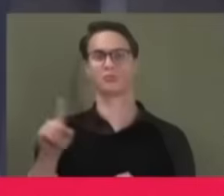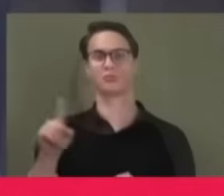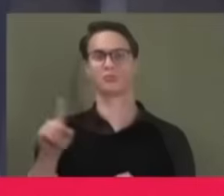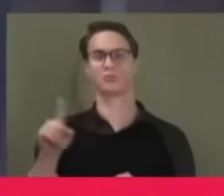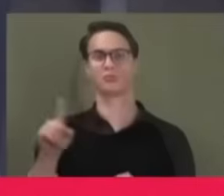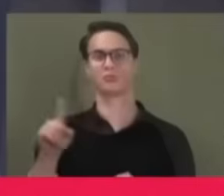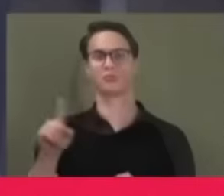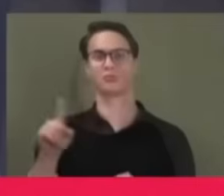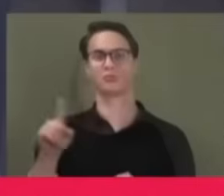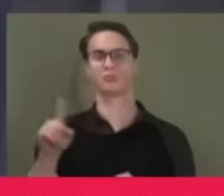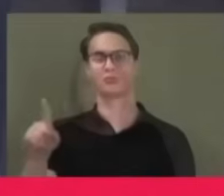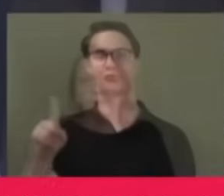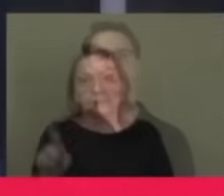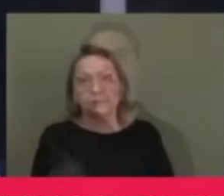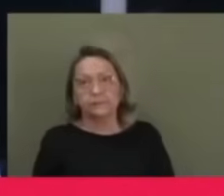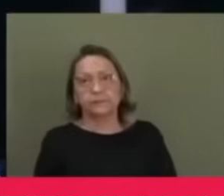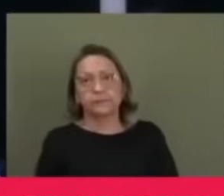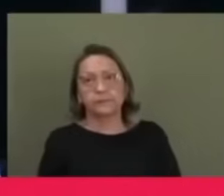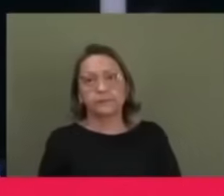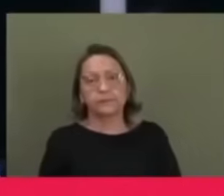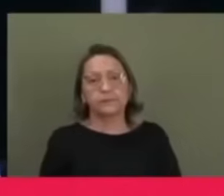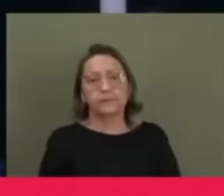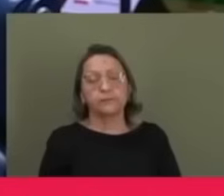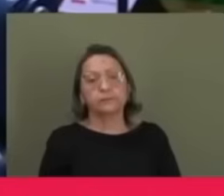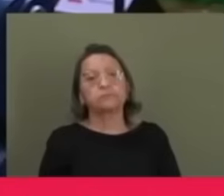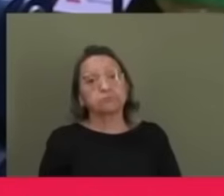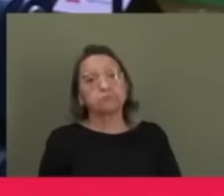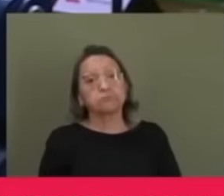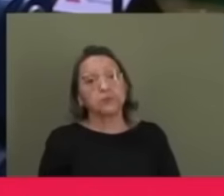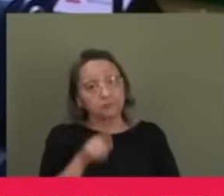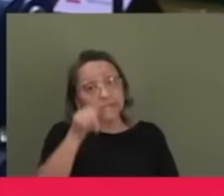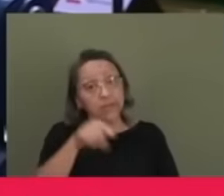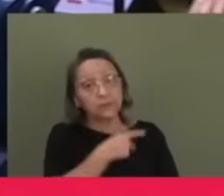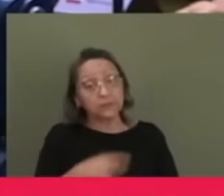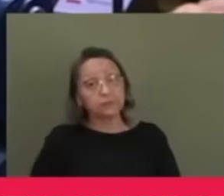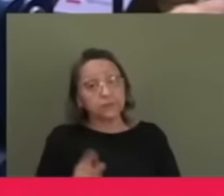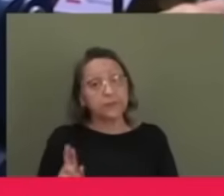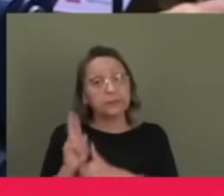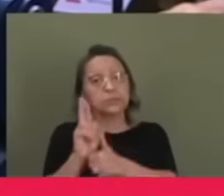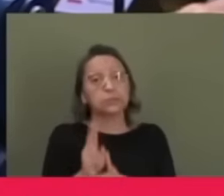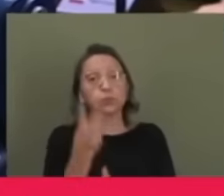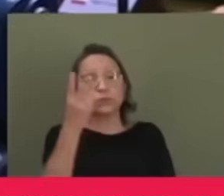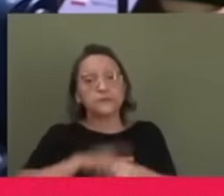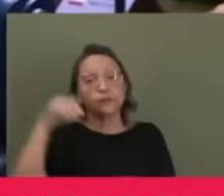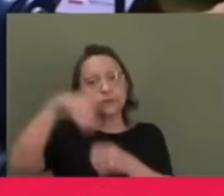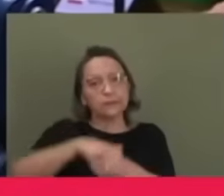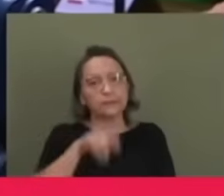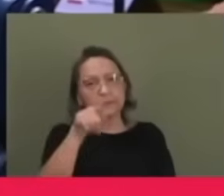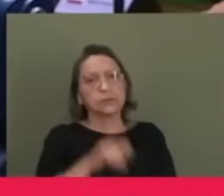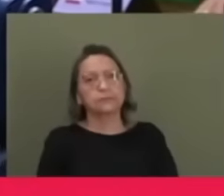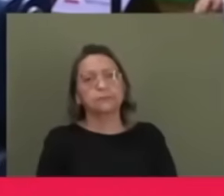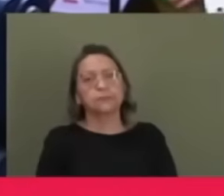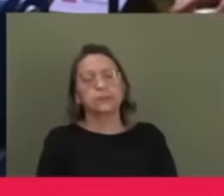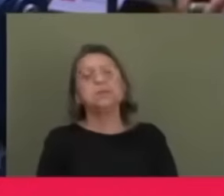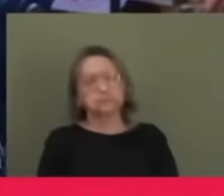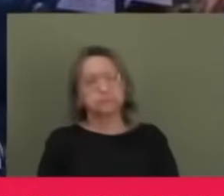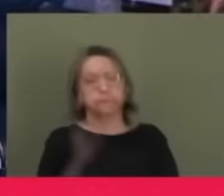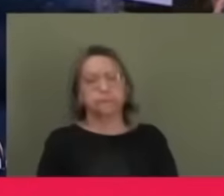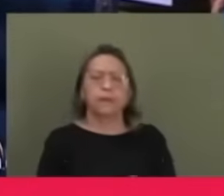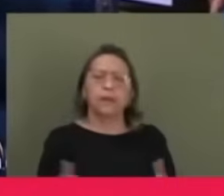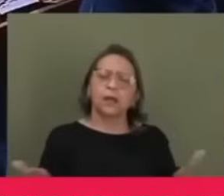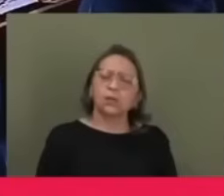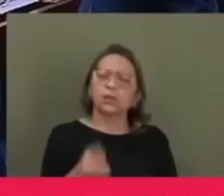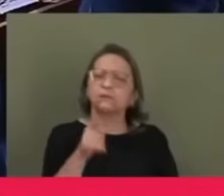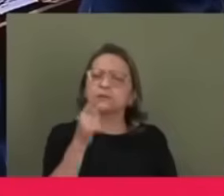vamos seguir. Vossa Excelência me representa como presidente. Eu votei em Vossa Excelência 2 vezes. E representa muito bem. O